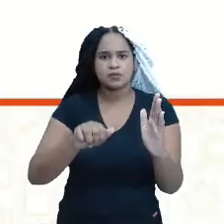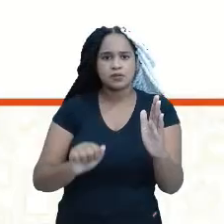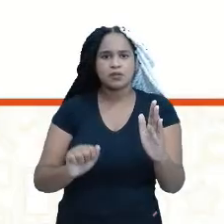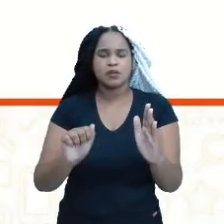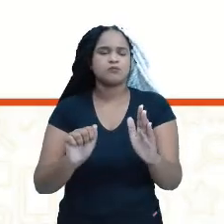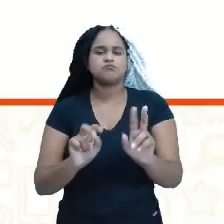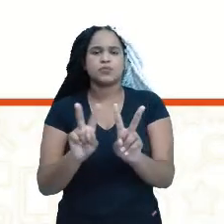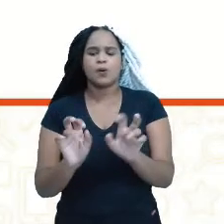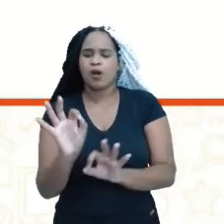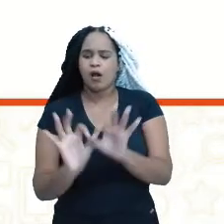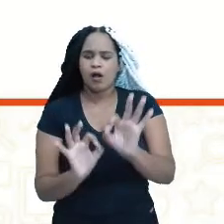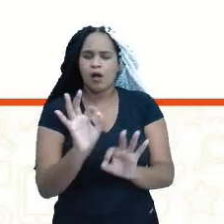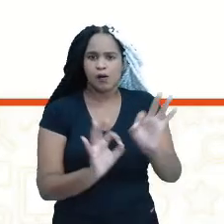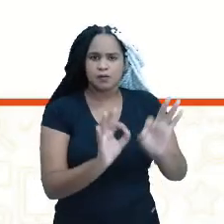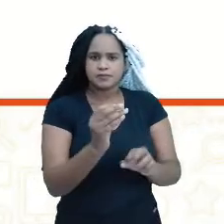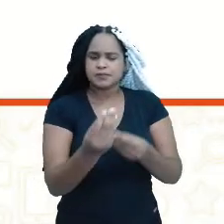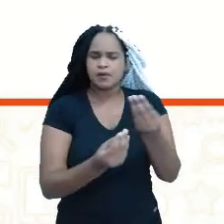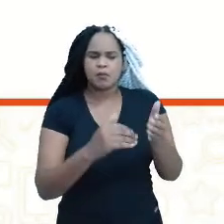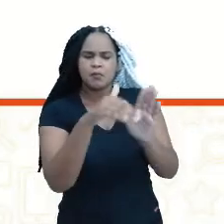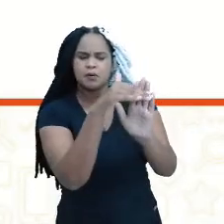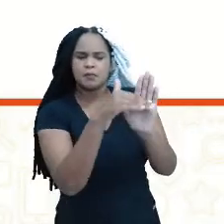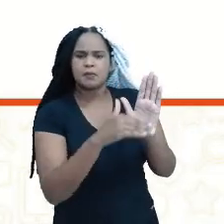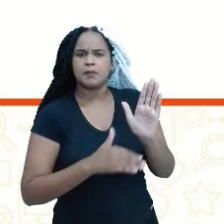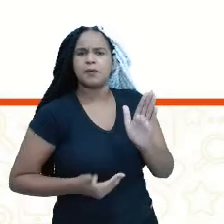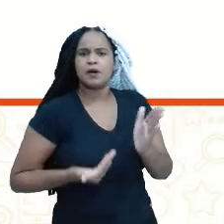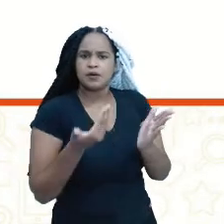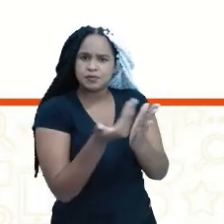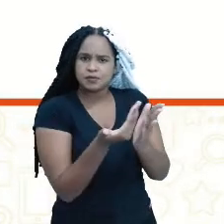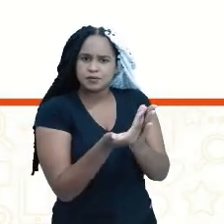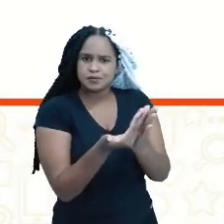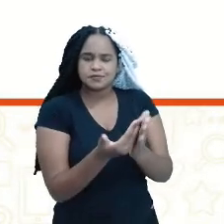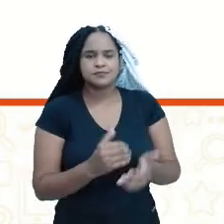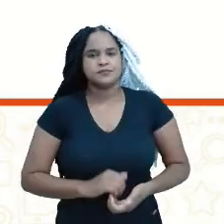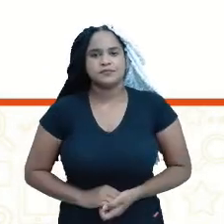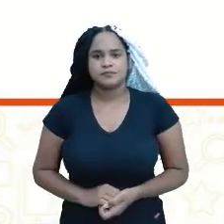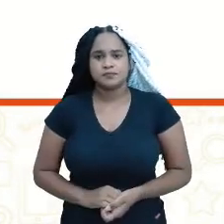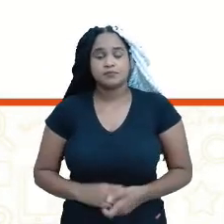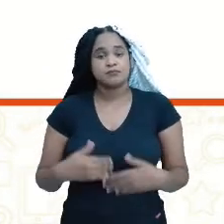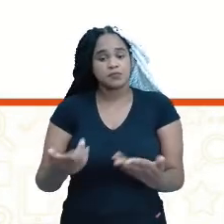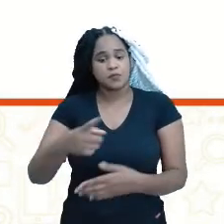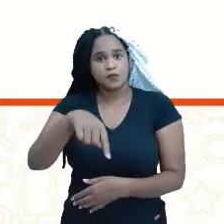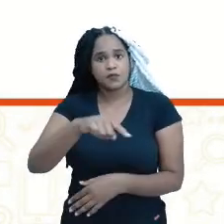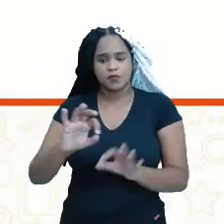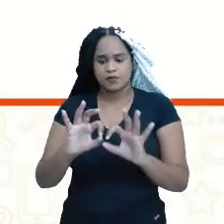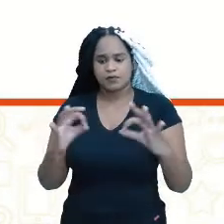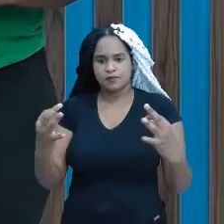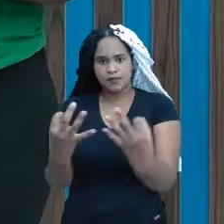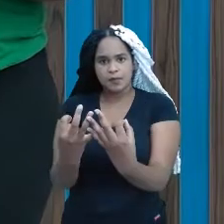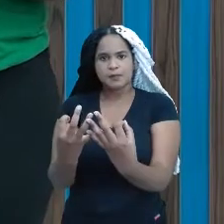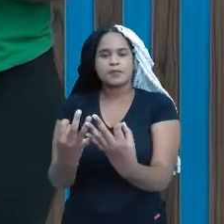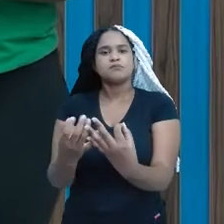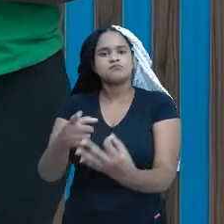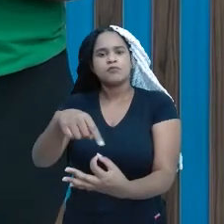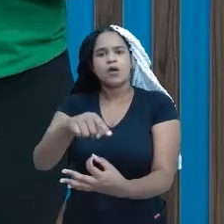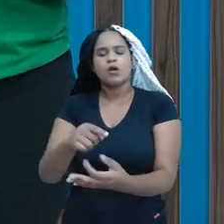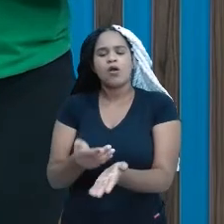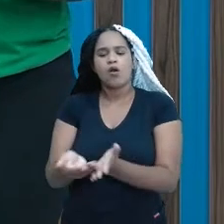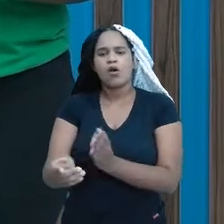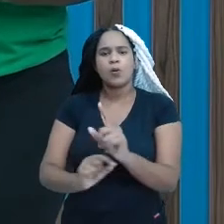A rotina para o planejamento dos estudos. Então, você, família, pode começar